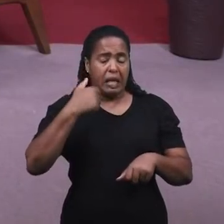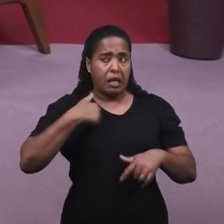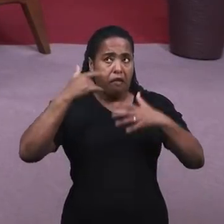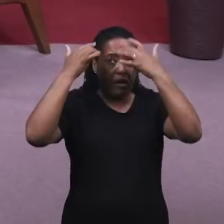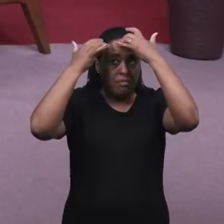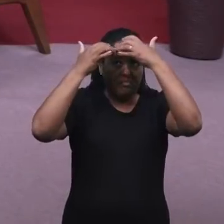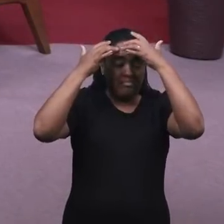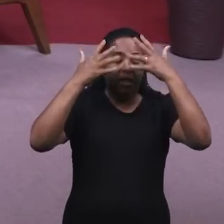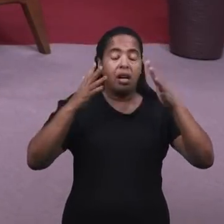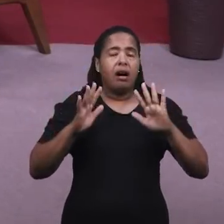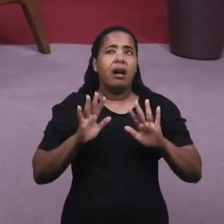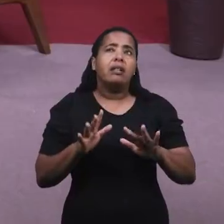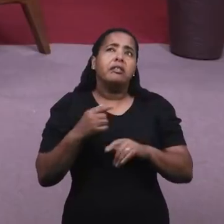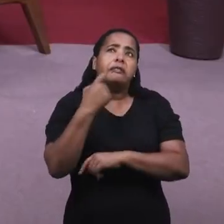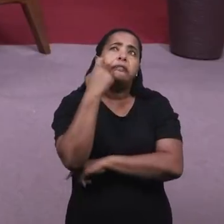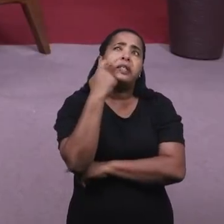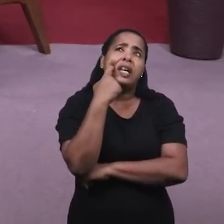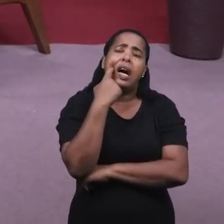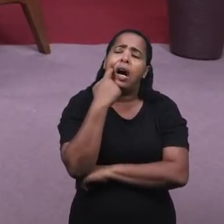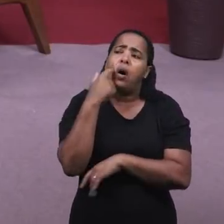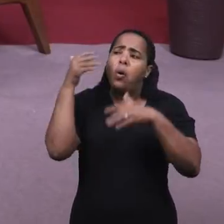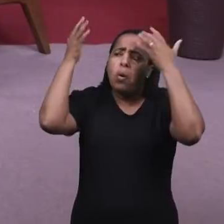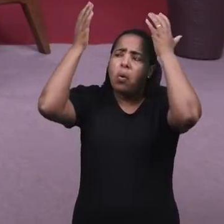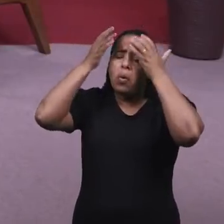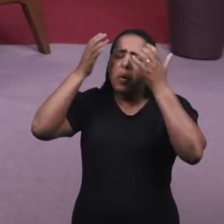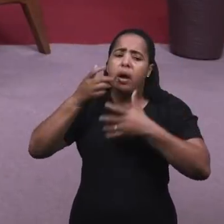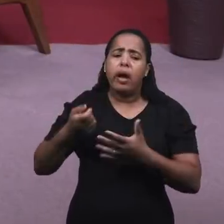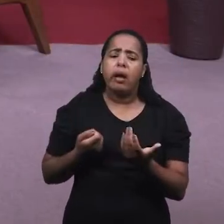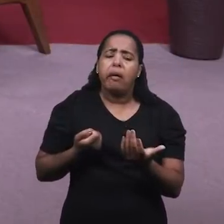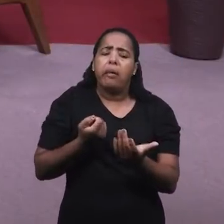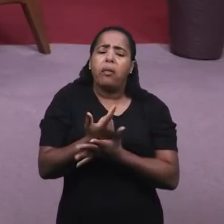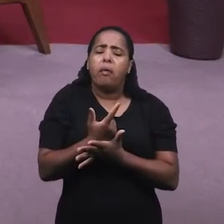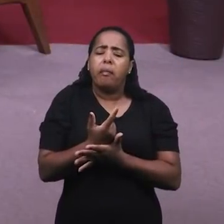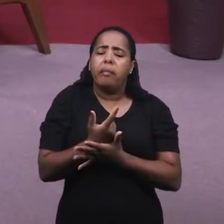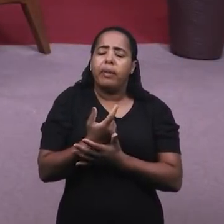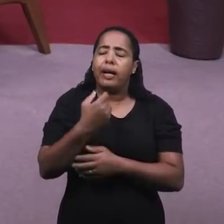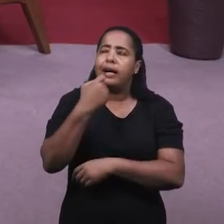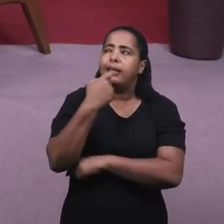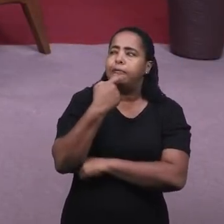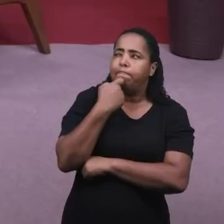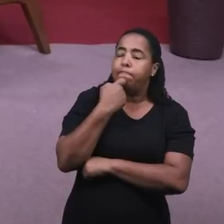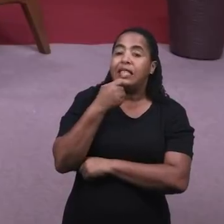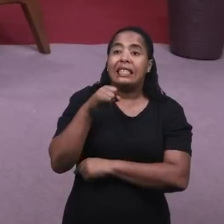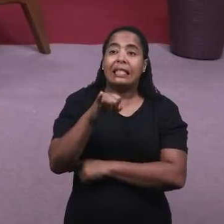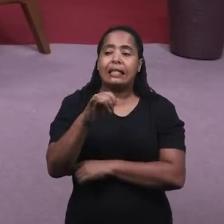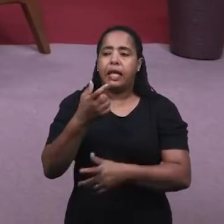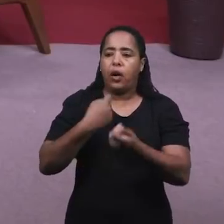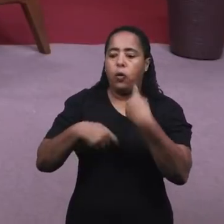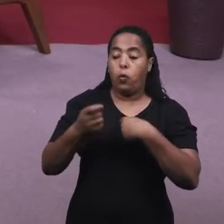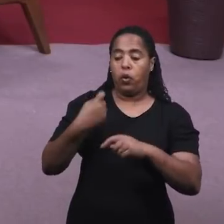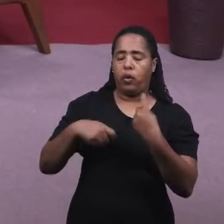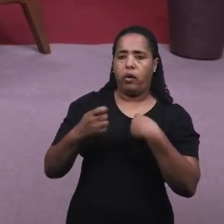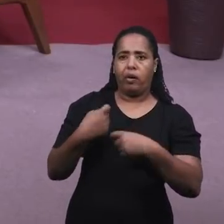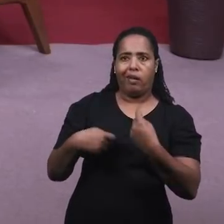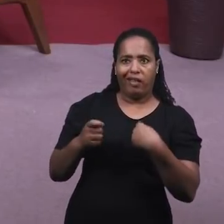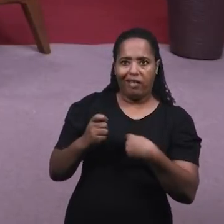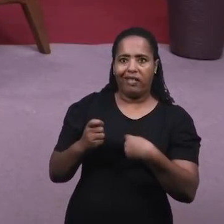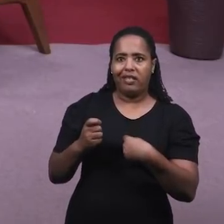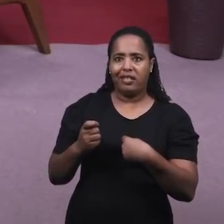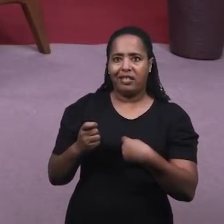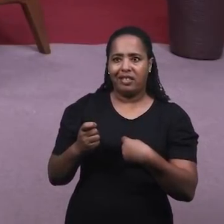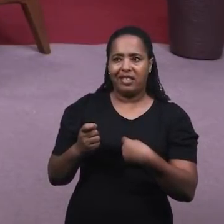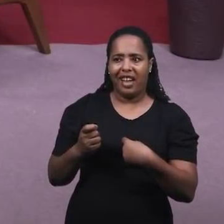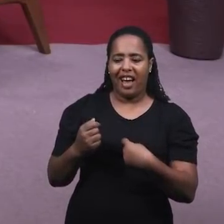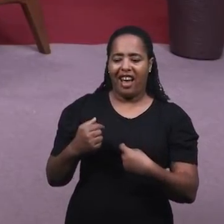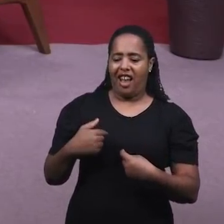ter pensado, mas, poxa, o rei, ele quer comprar. Se eu negociar com o rei, eu vou